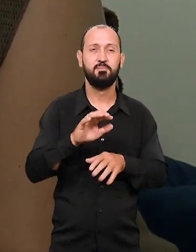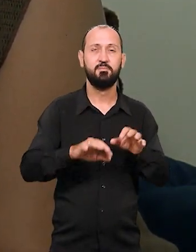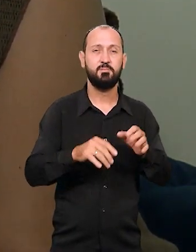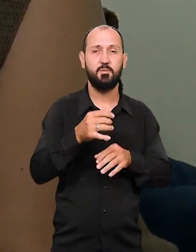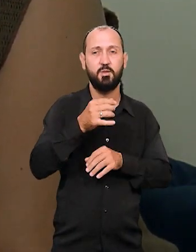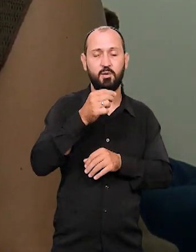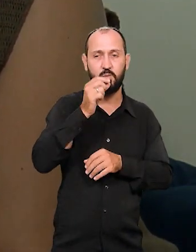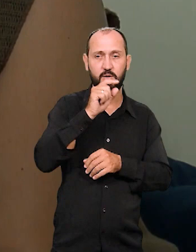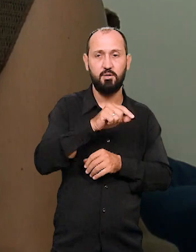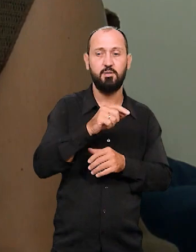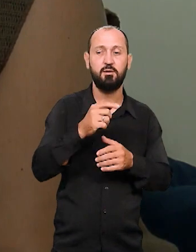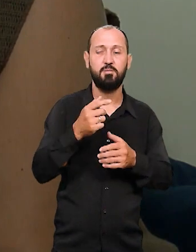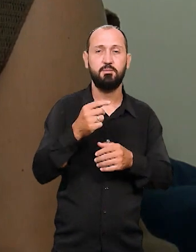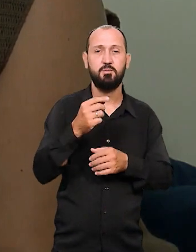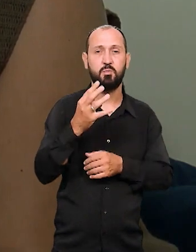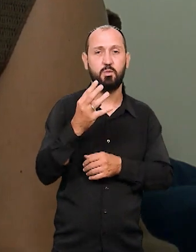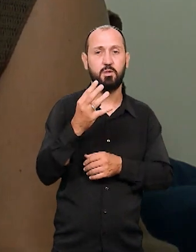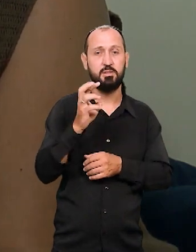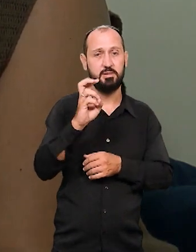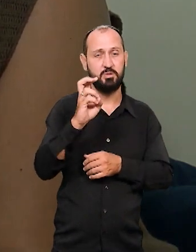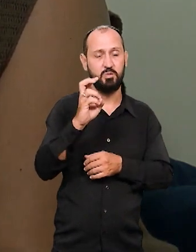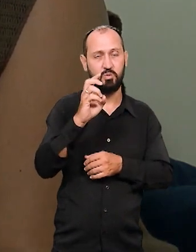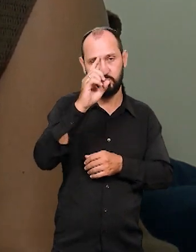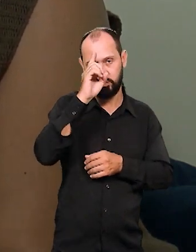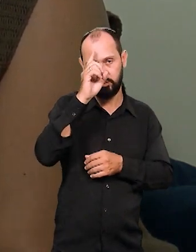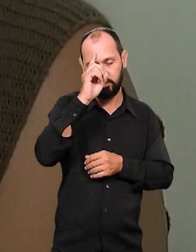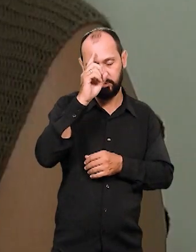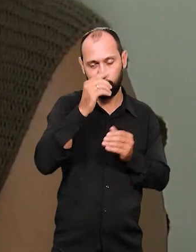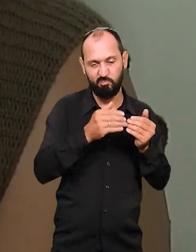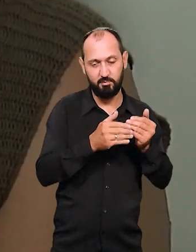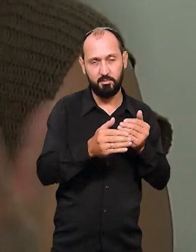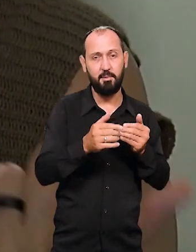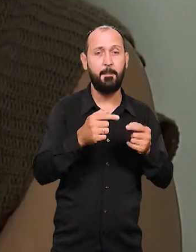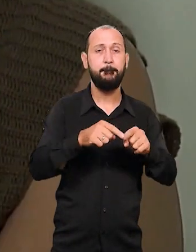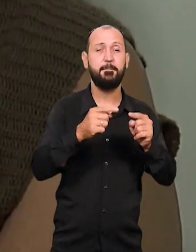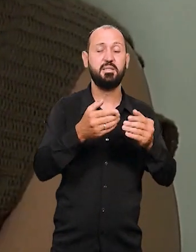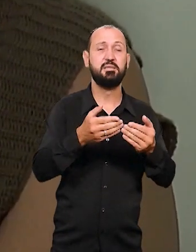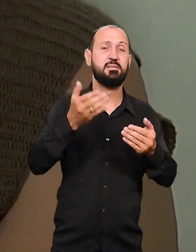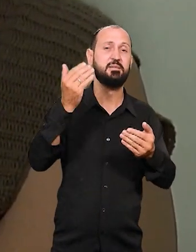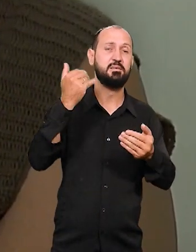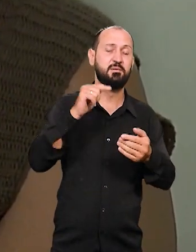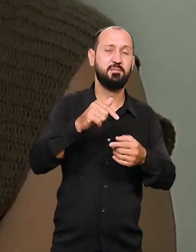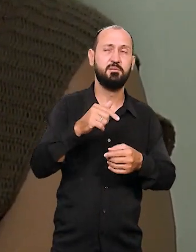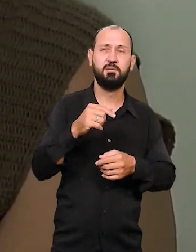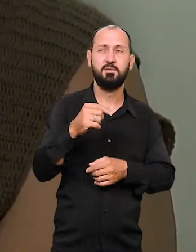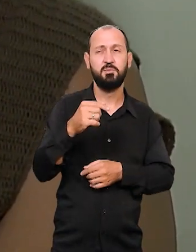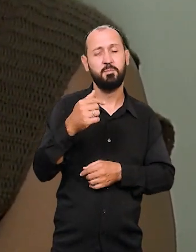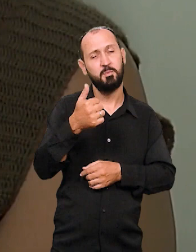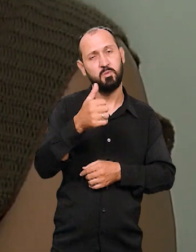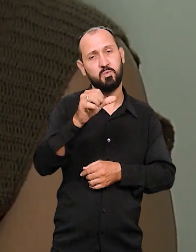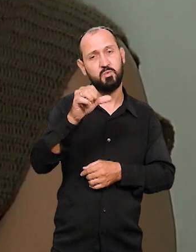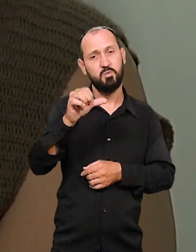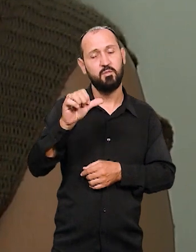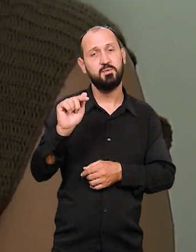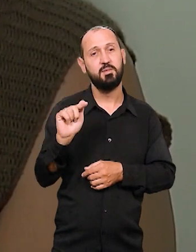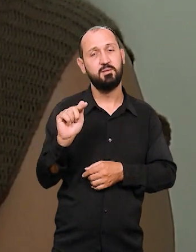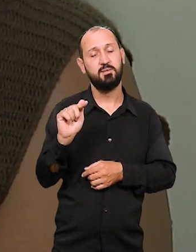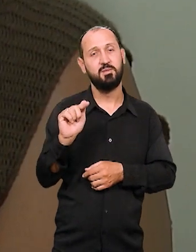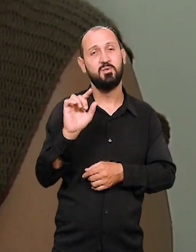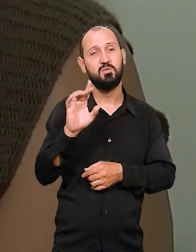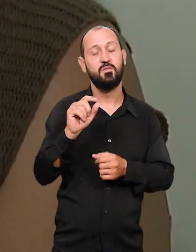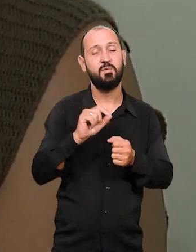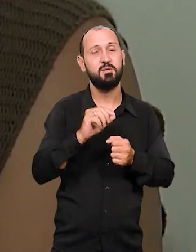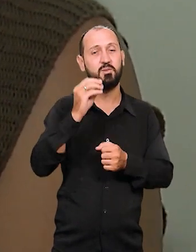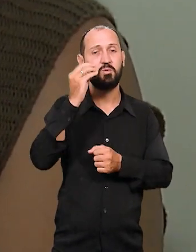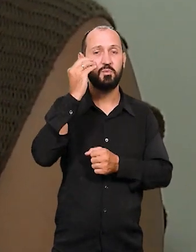Ela tomou o AZT xarope por 45 dias. Só que lá naquela época, em 97,